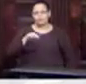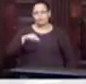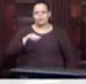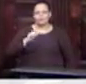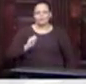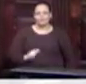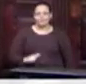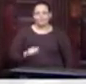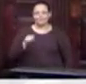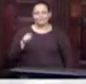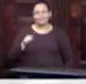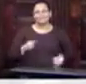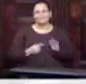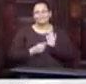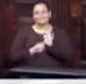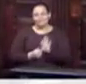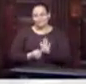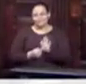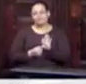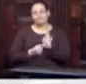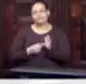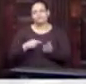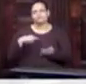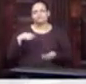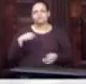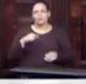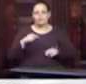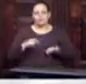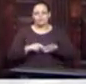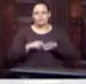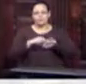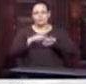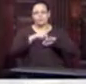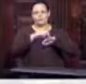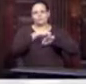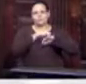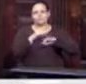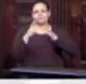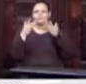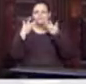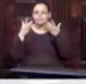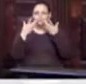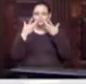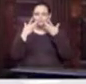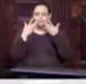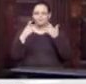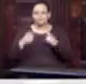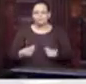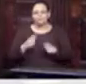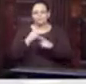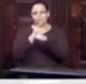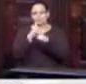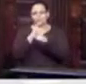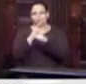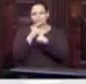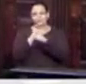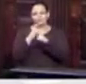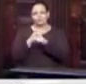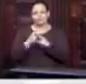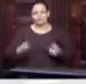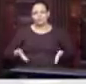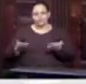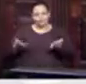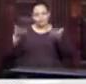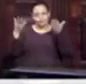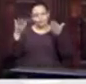fazendo uma apresentação nas escadarias do teatro na Cinelândia, mobilizando